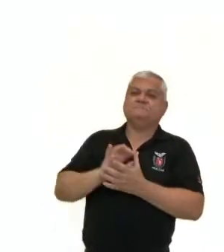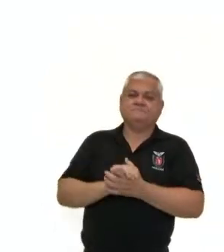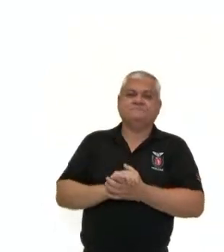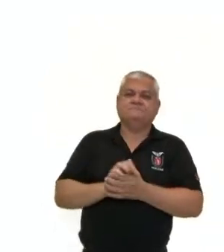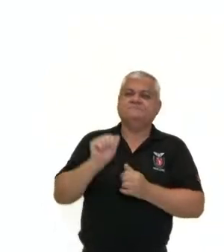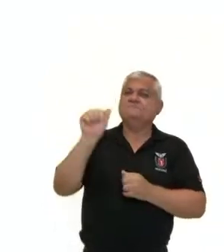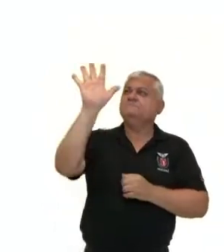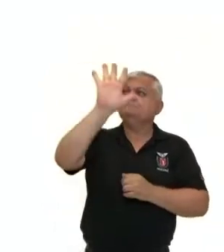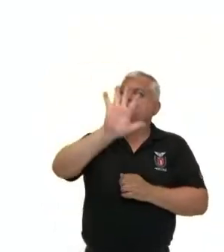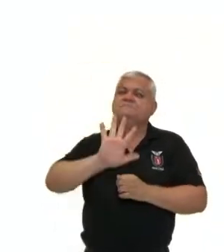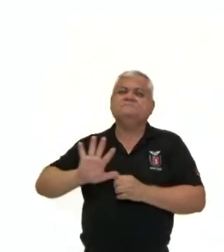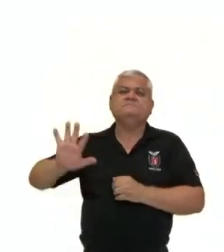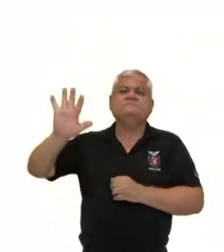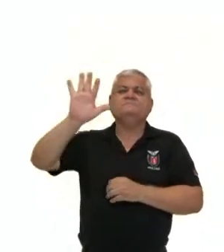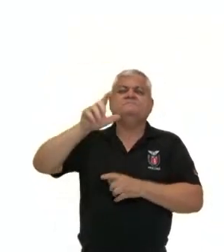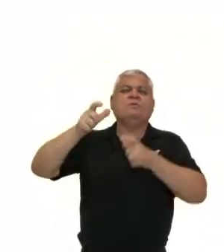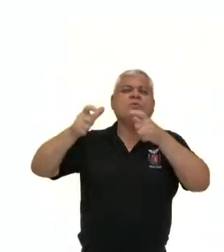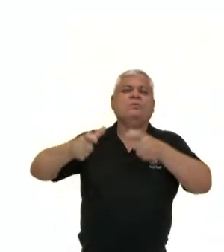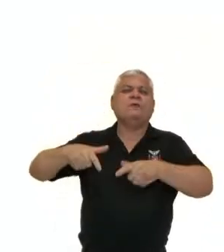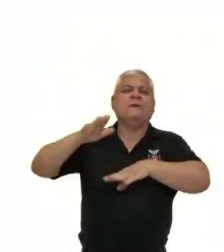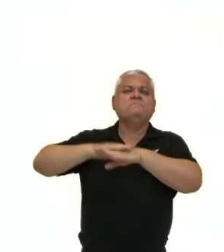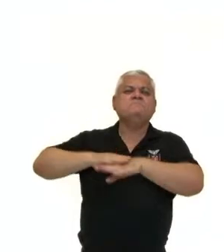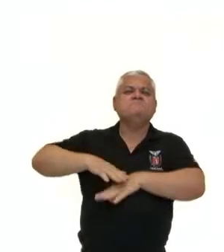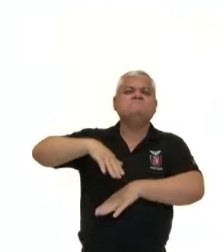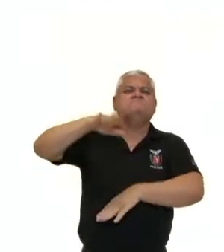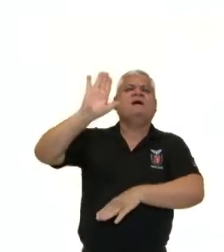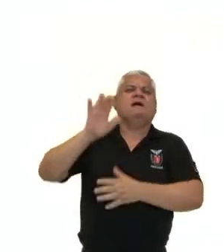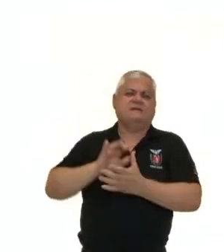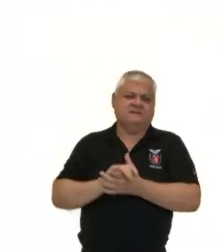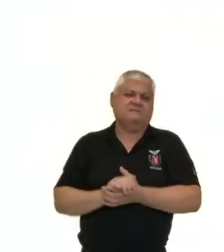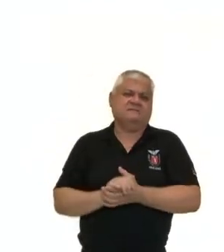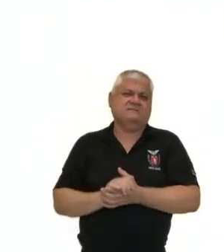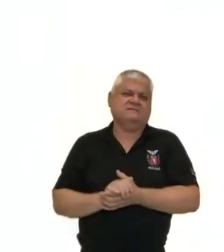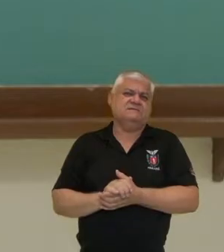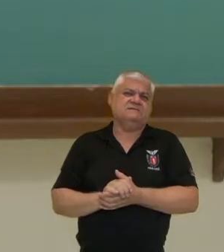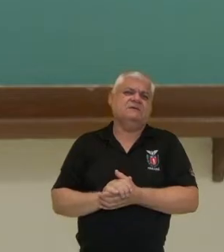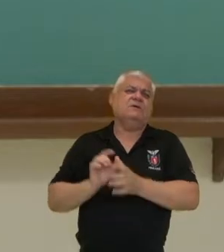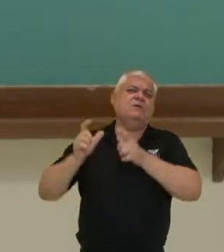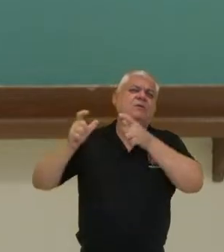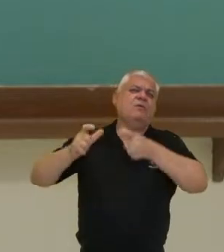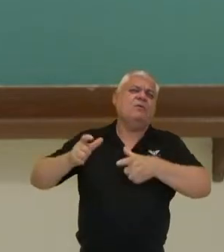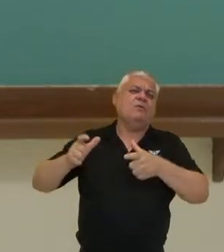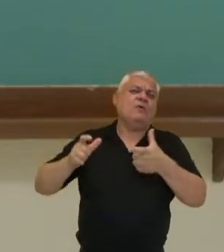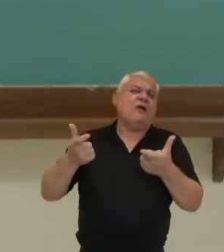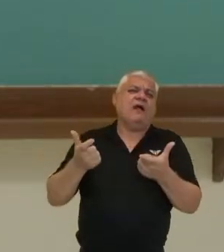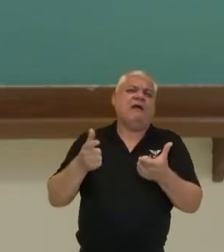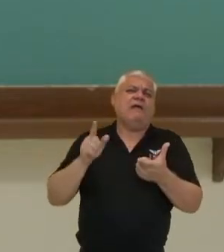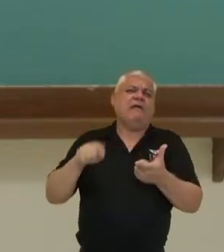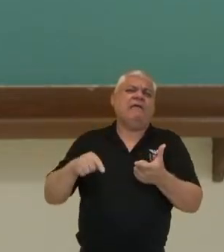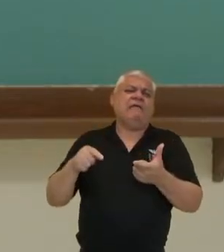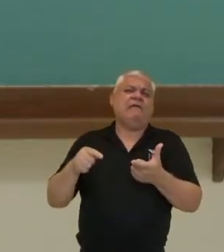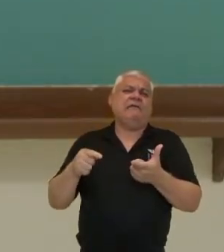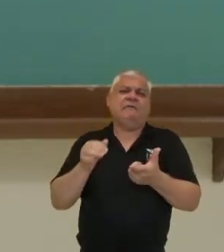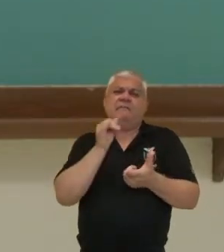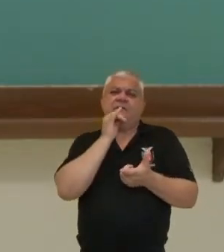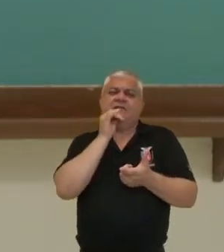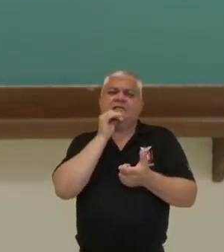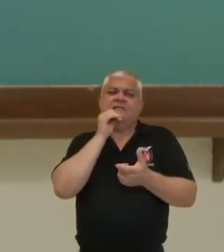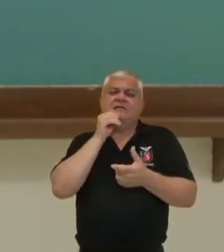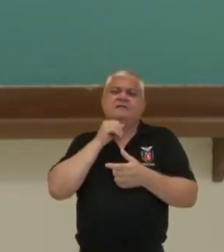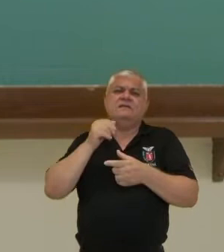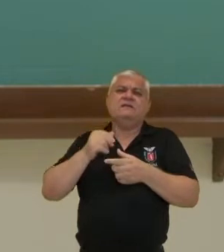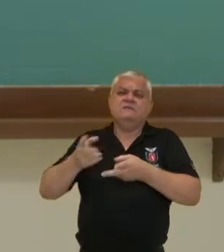aqui os maiores produtores na verdade não é produtores acredito que o termo correto seria